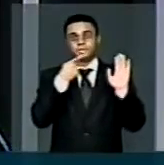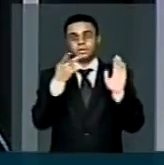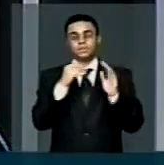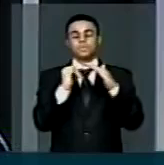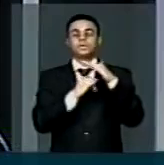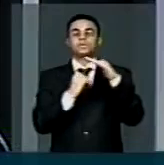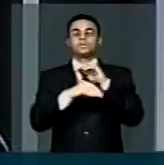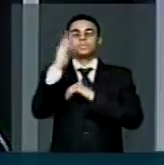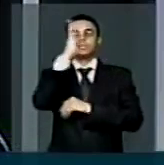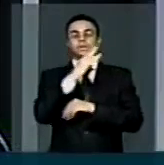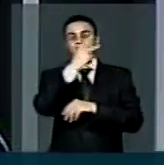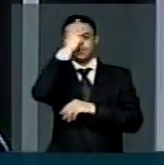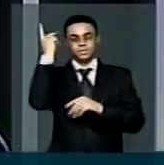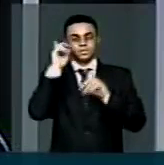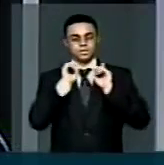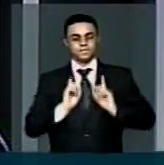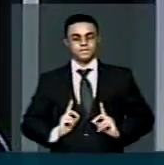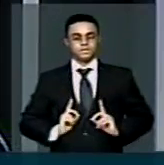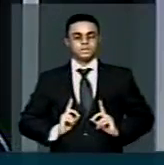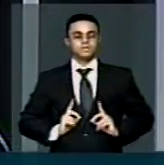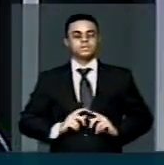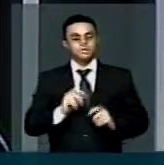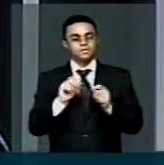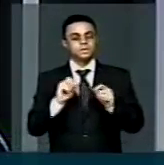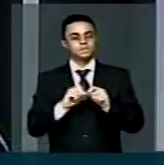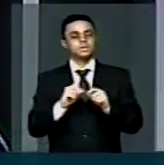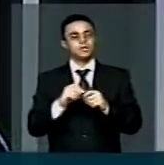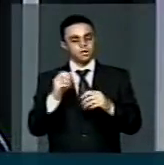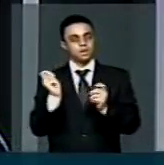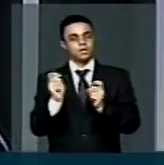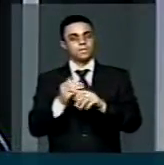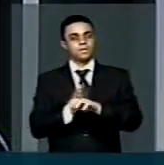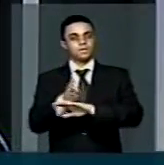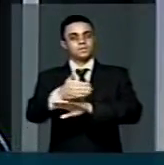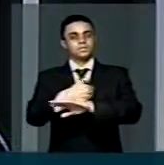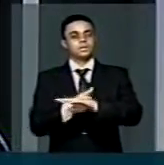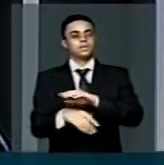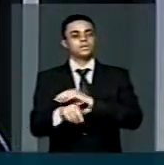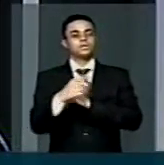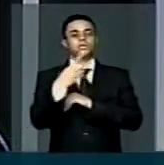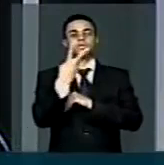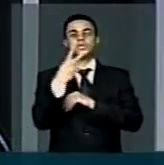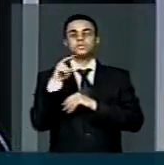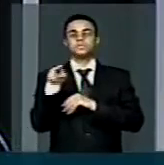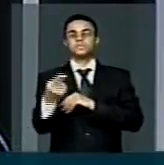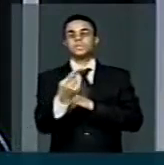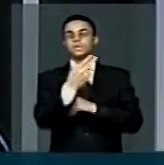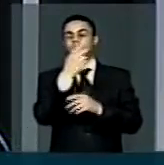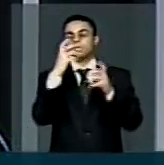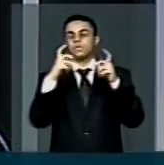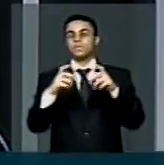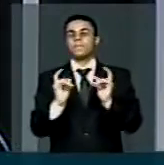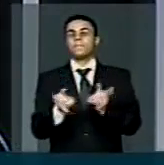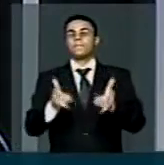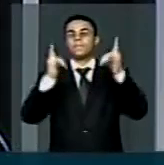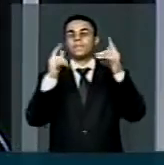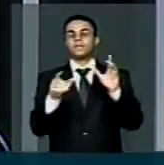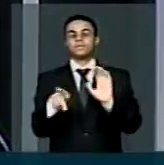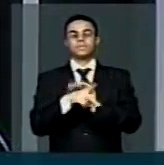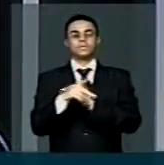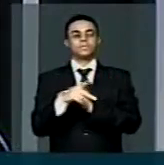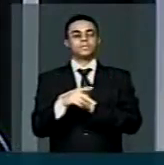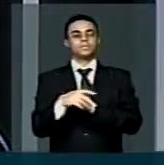com Deficiência tornar acessíveis cerca de 2 mil edifícios de propriedade municipal. E ele se comprometeu a exigir